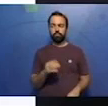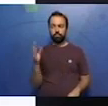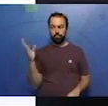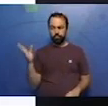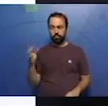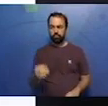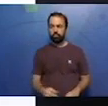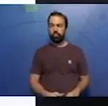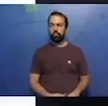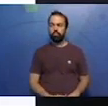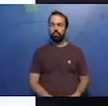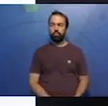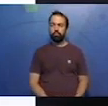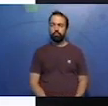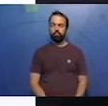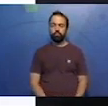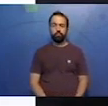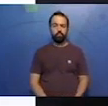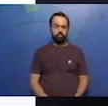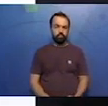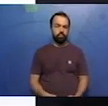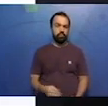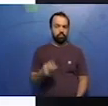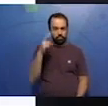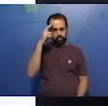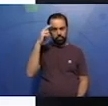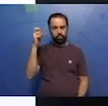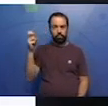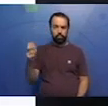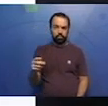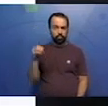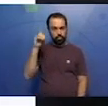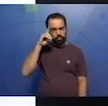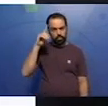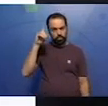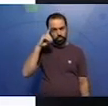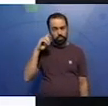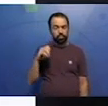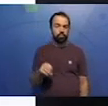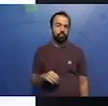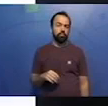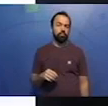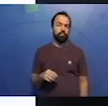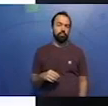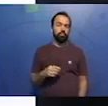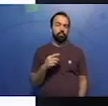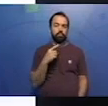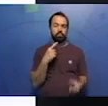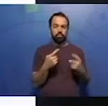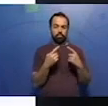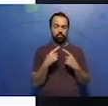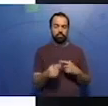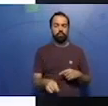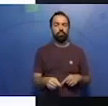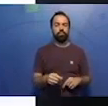Tudo bem? Em geral, no nosso dia a dia, dizemos apenas as horas e os minutos. Nesse caso,